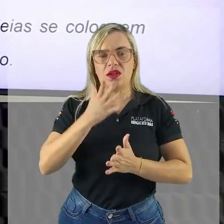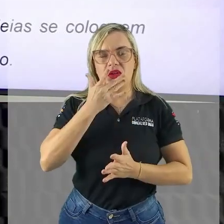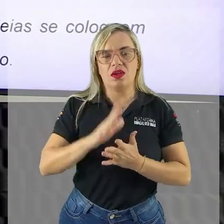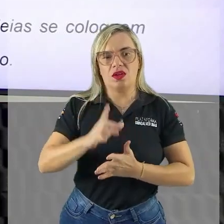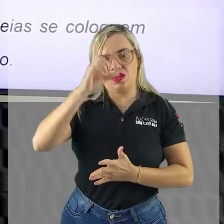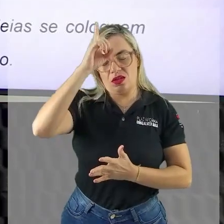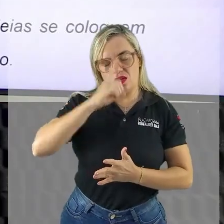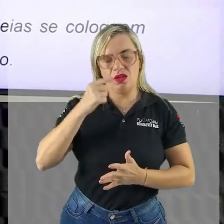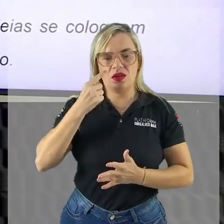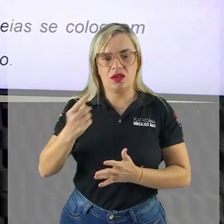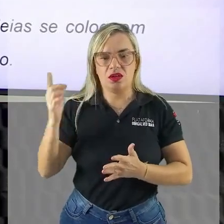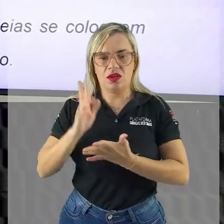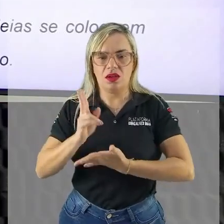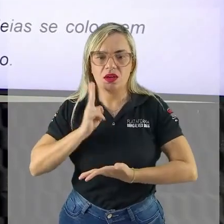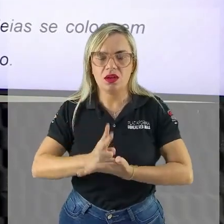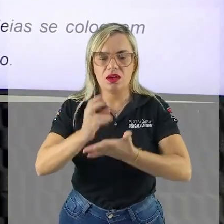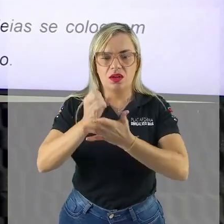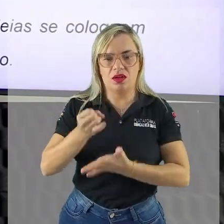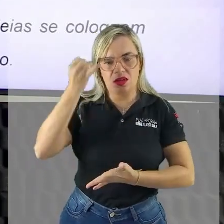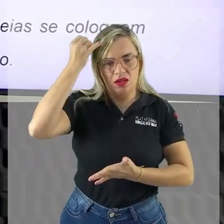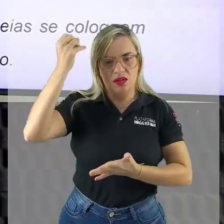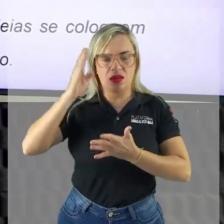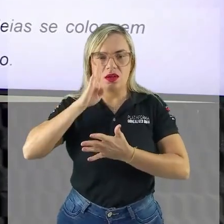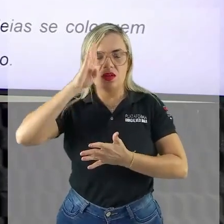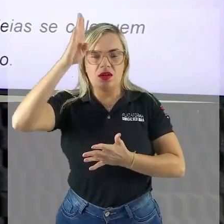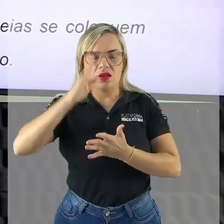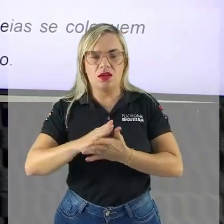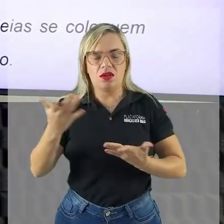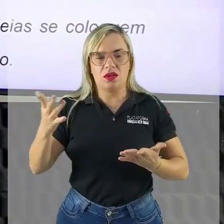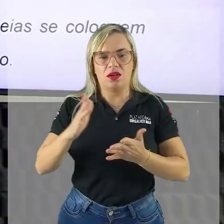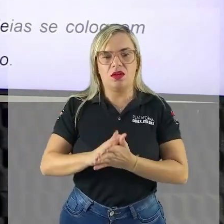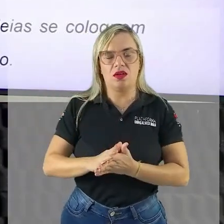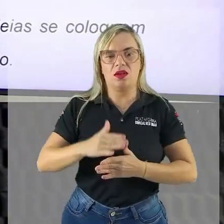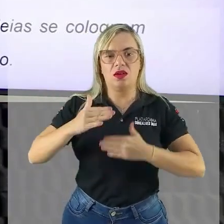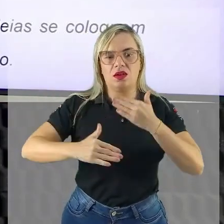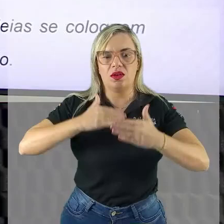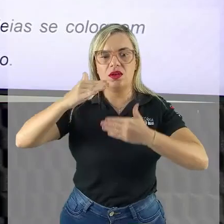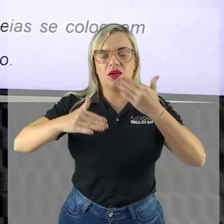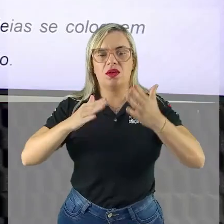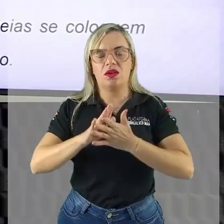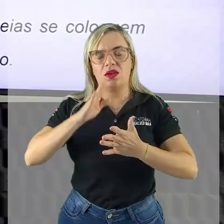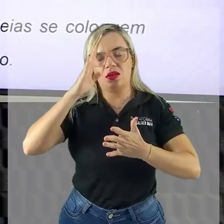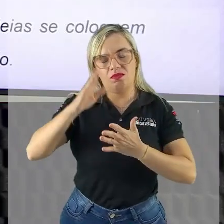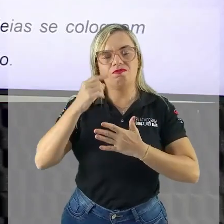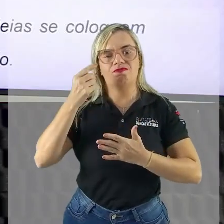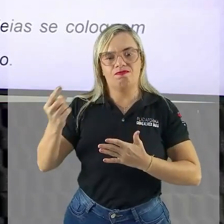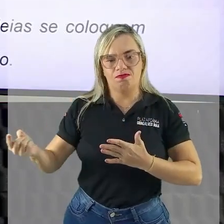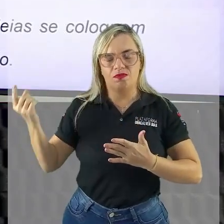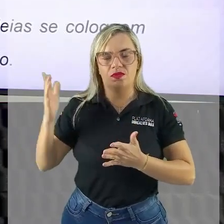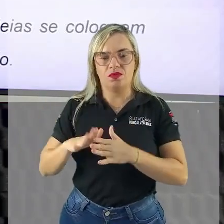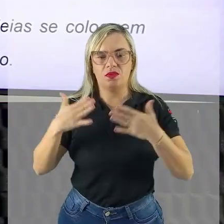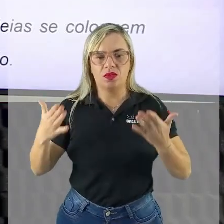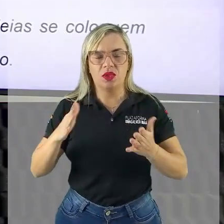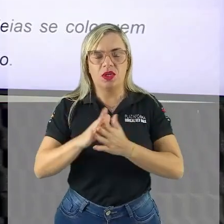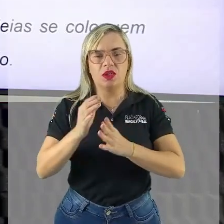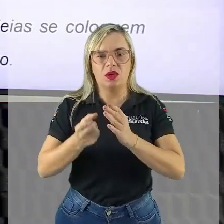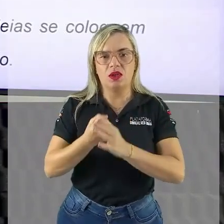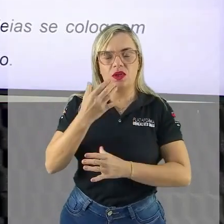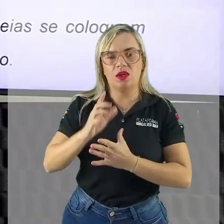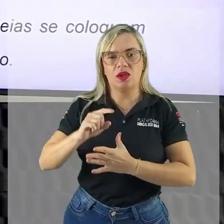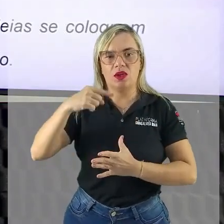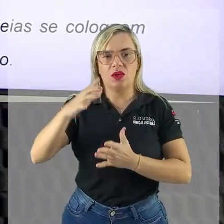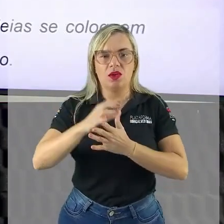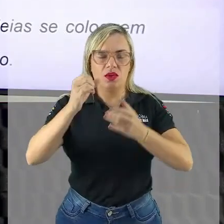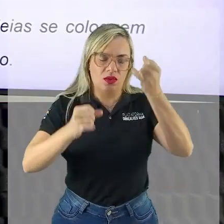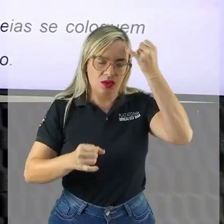Tenha sempre a ideia principal do seu texto. Aquilo que você está desenvolvendo. né? Aquilo que vai dar origem a